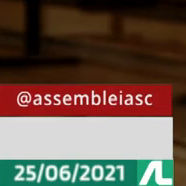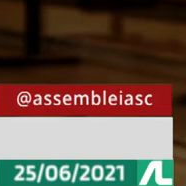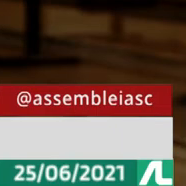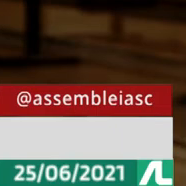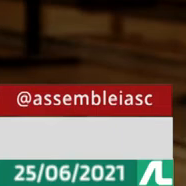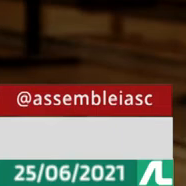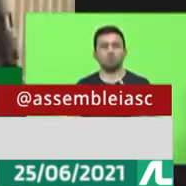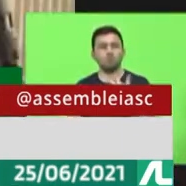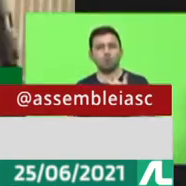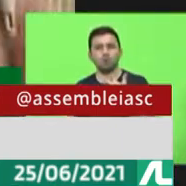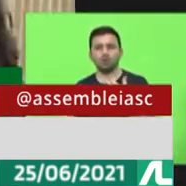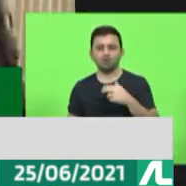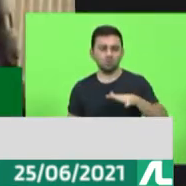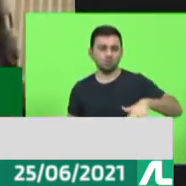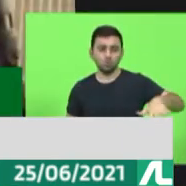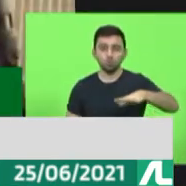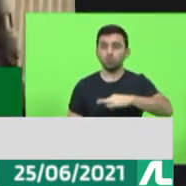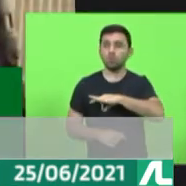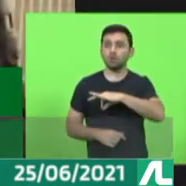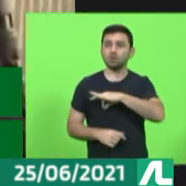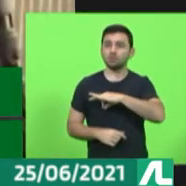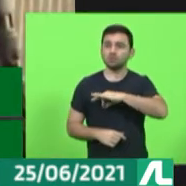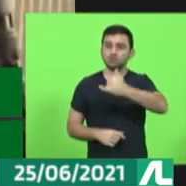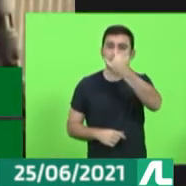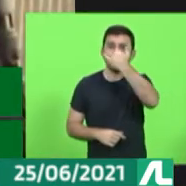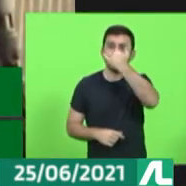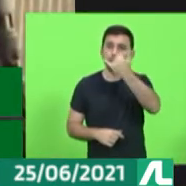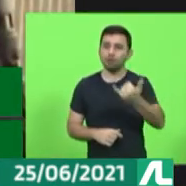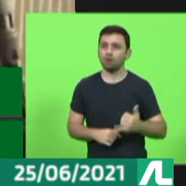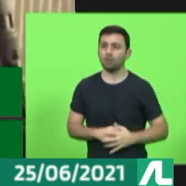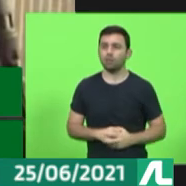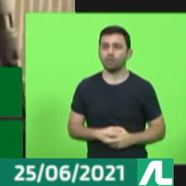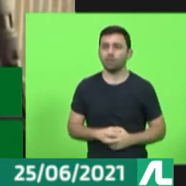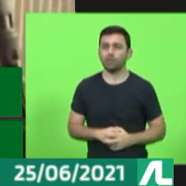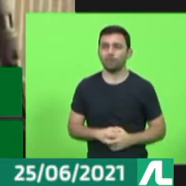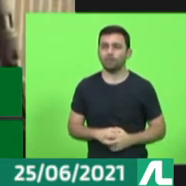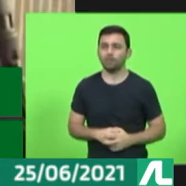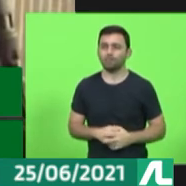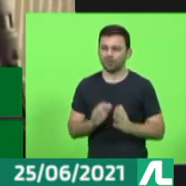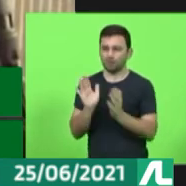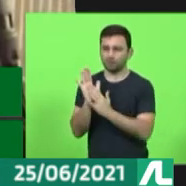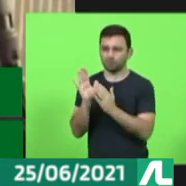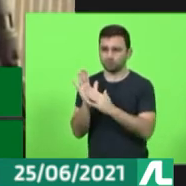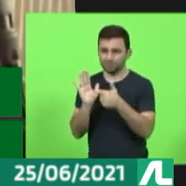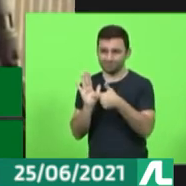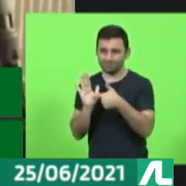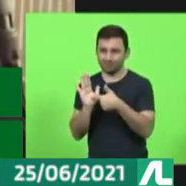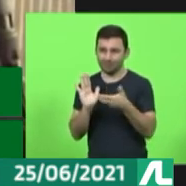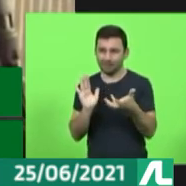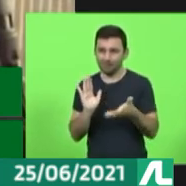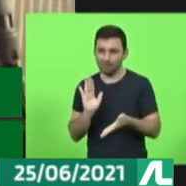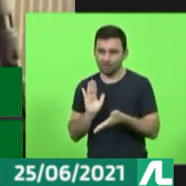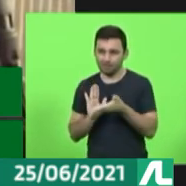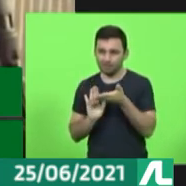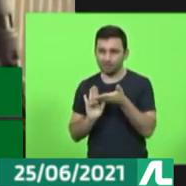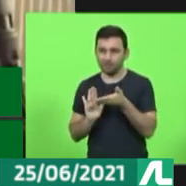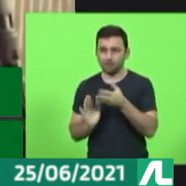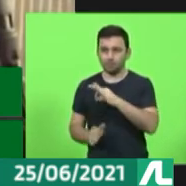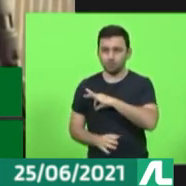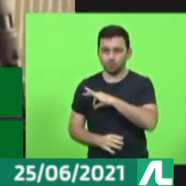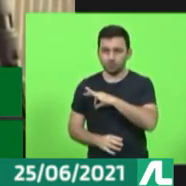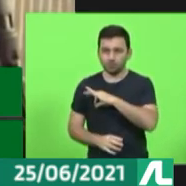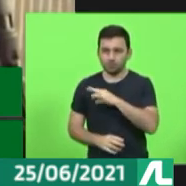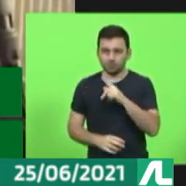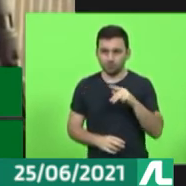agora. A diferença que estão querendo dar e a proposta como estão querendo fazer para aumento da Polícia